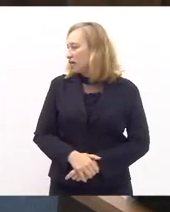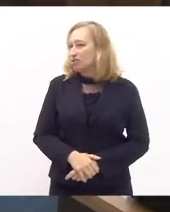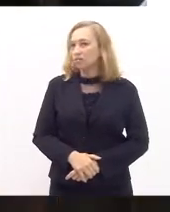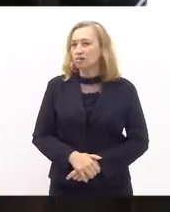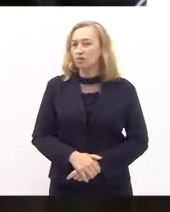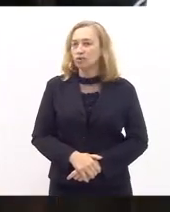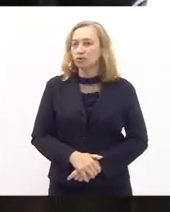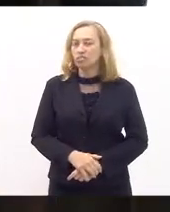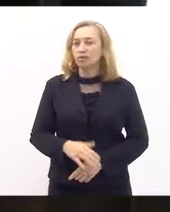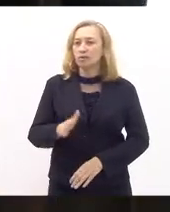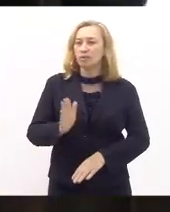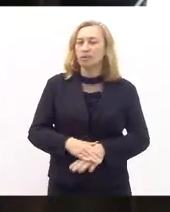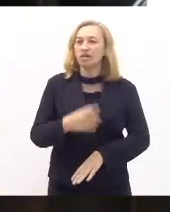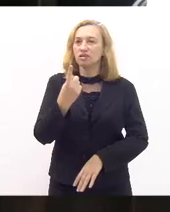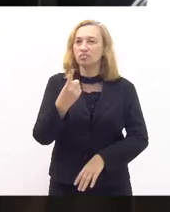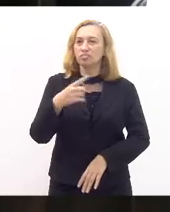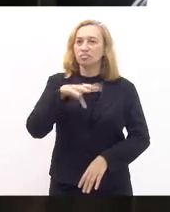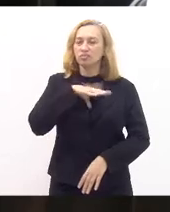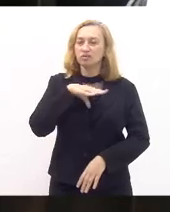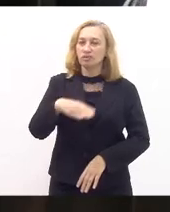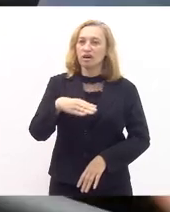Mais um vascaíno, por favor.